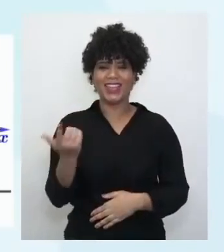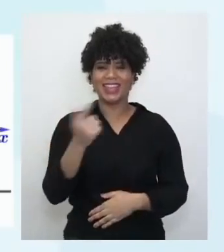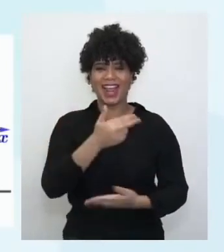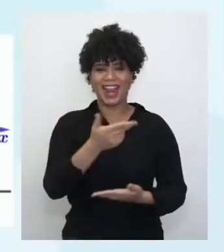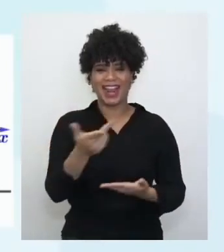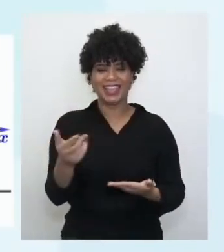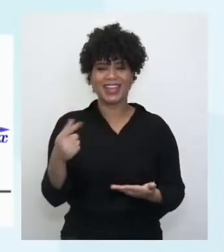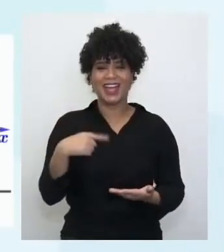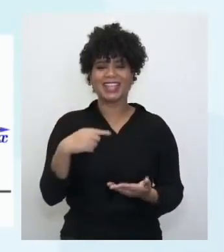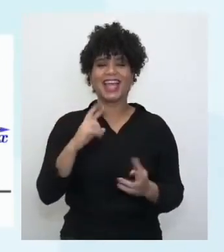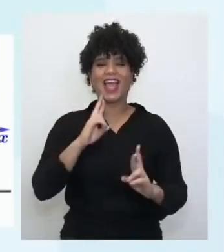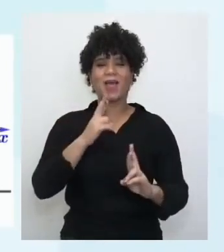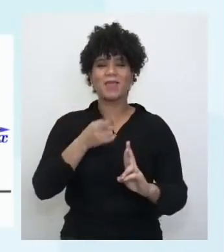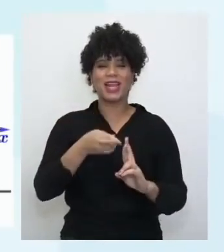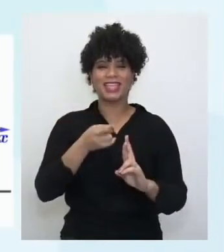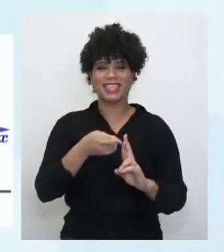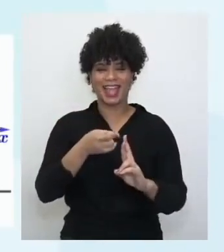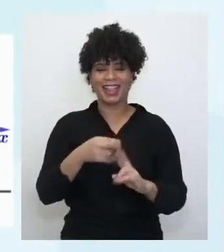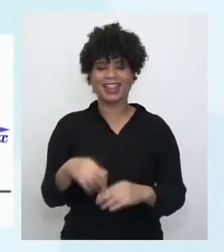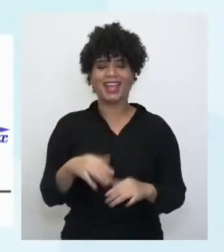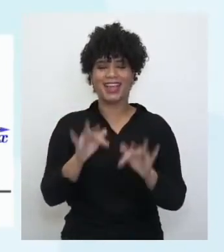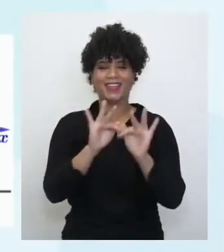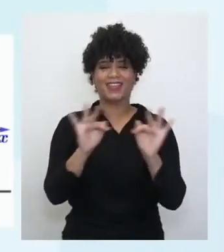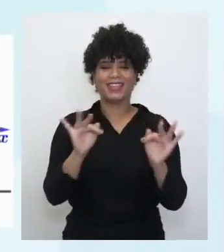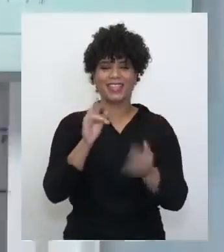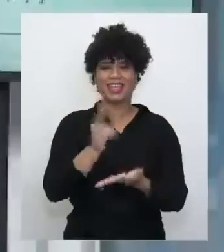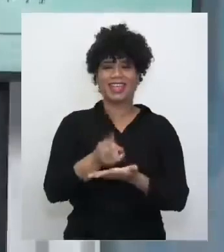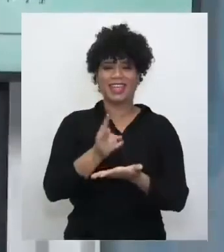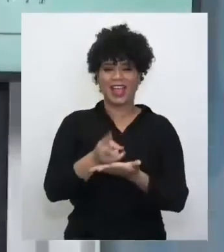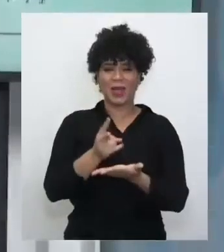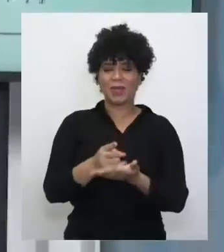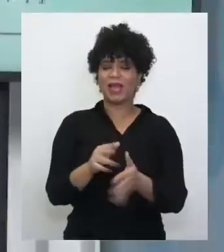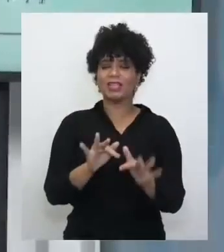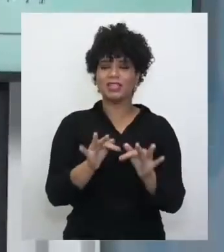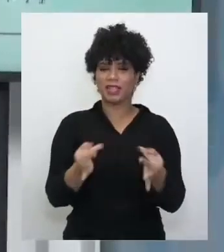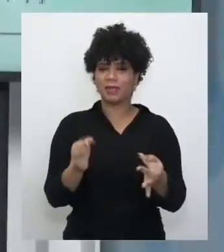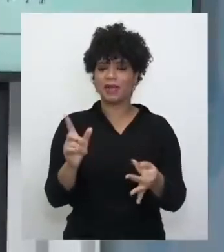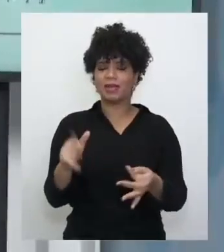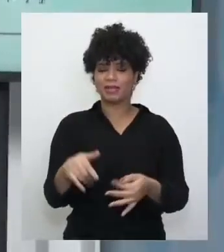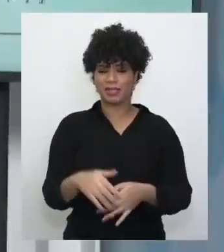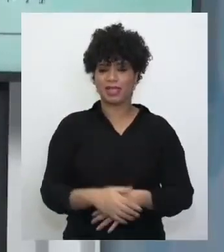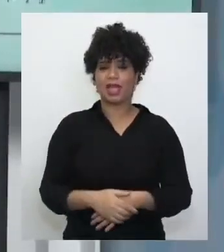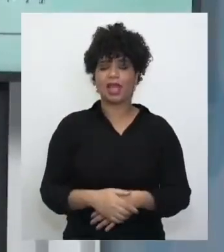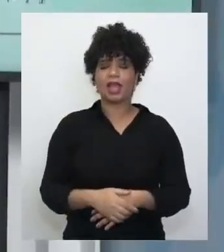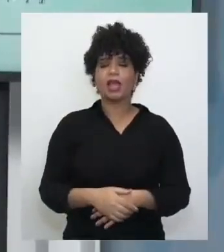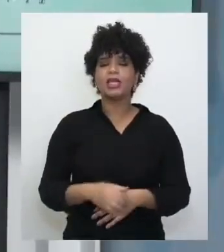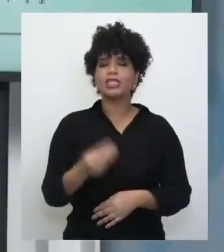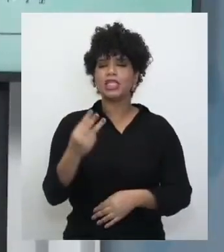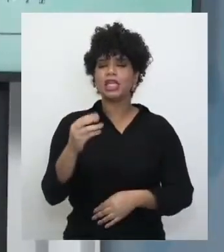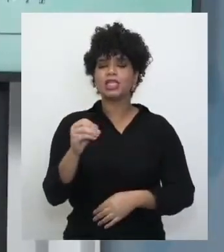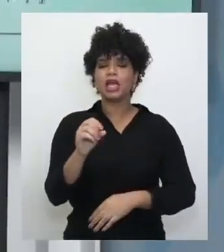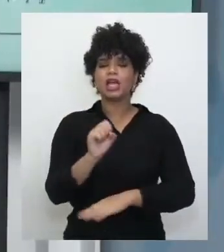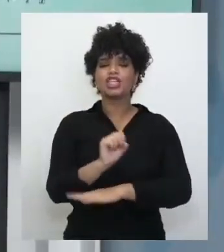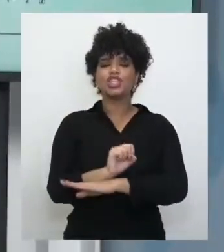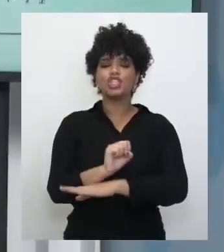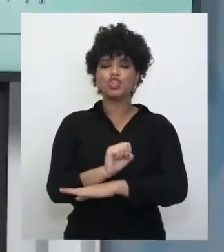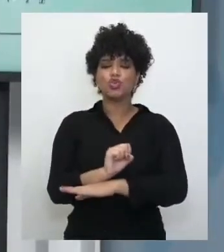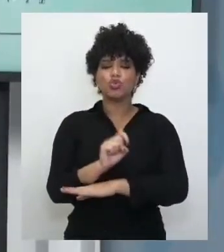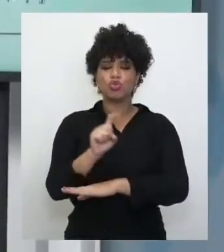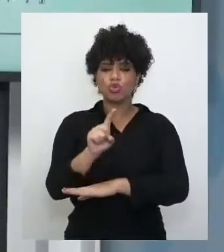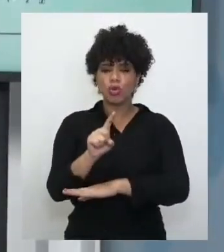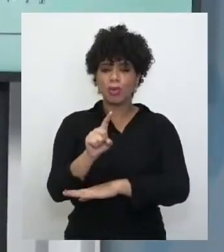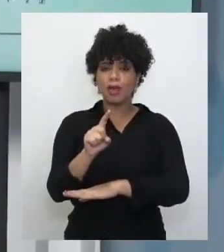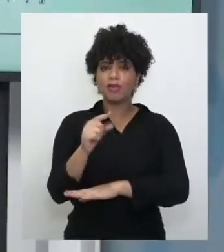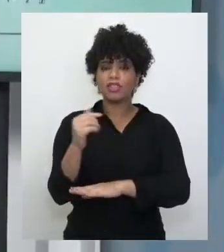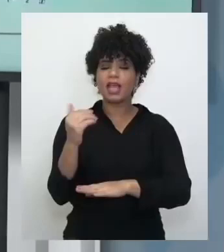uma função constante e por quê? É bem simples, tá bom? Então, por isso, eu vou dar só 30 segundinhos para você escrever para o seu